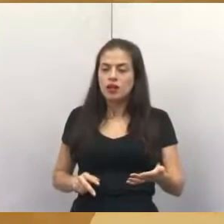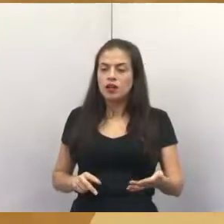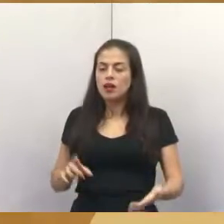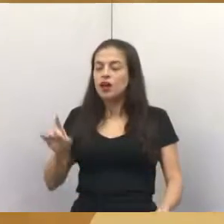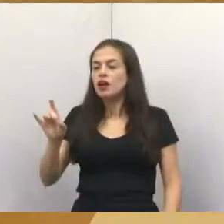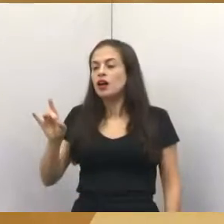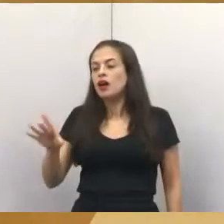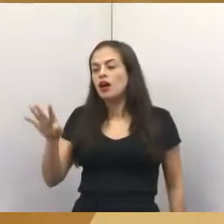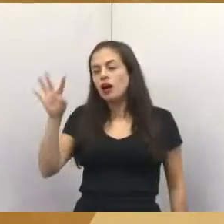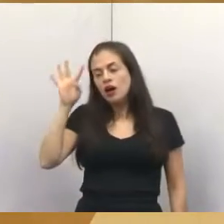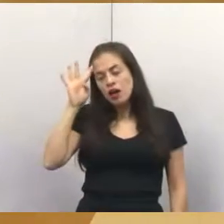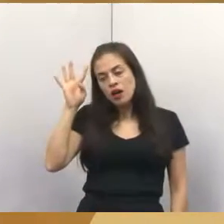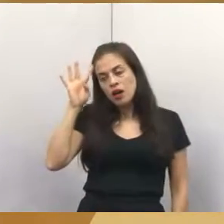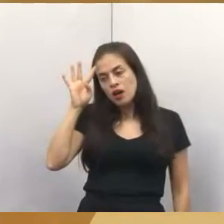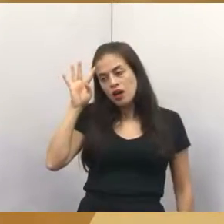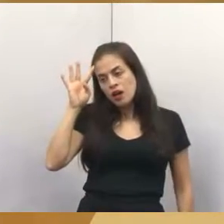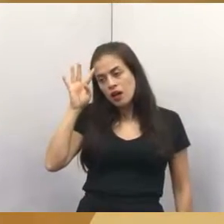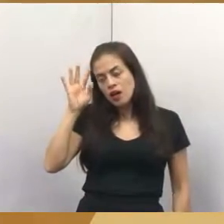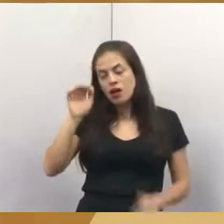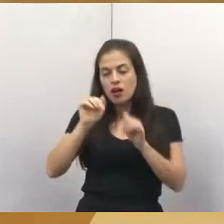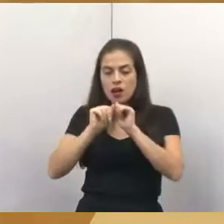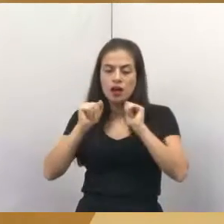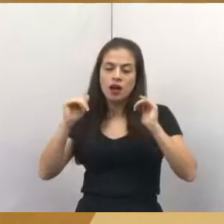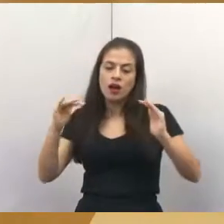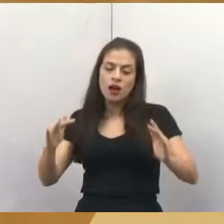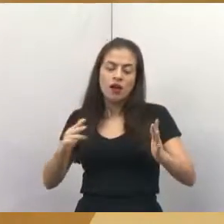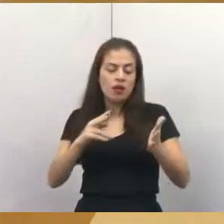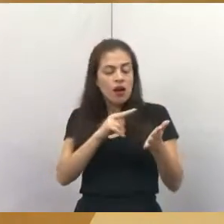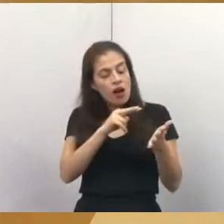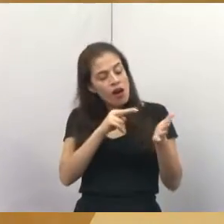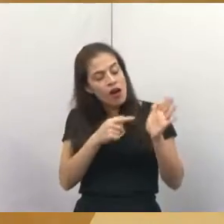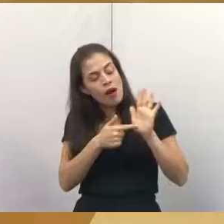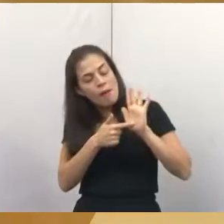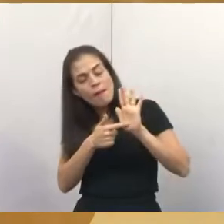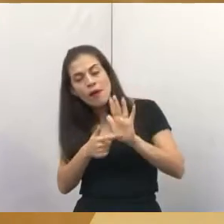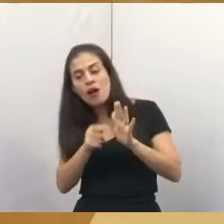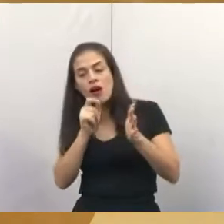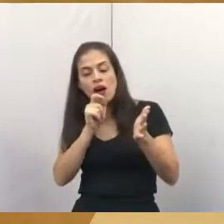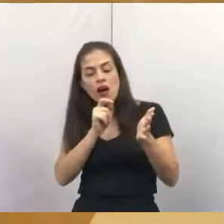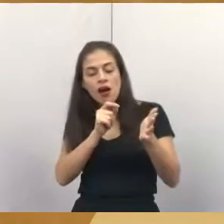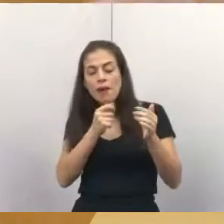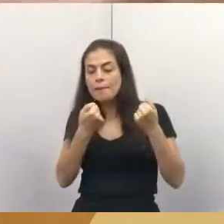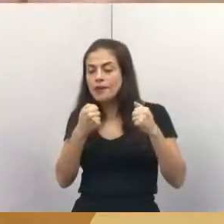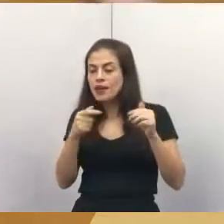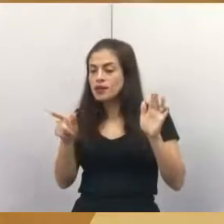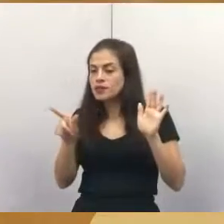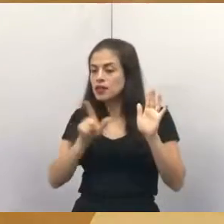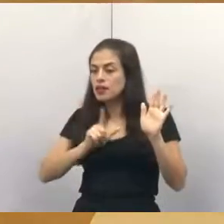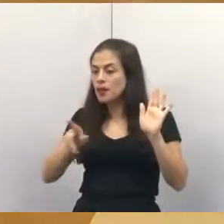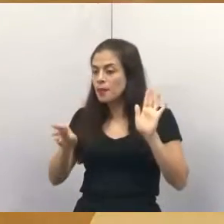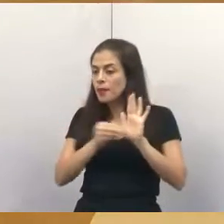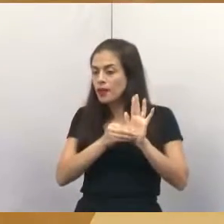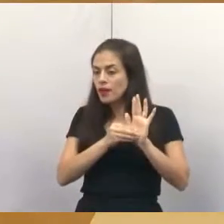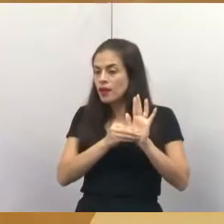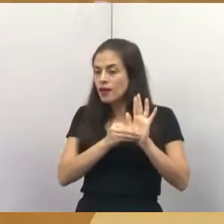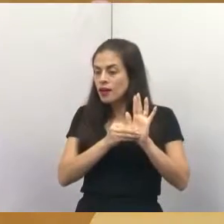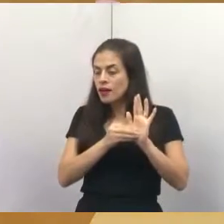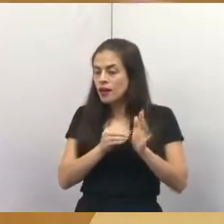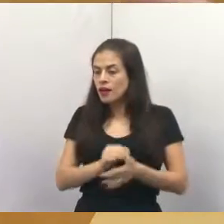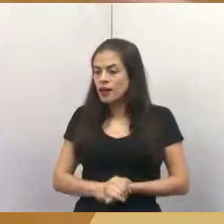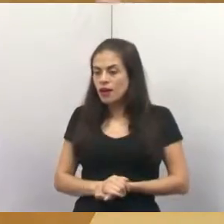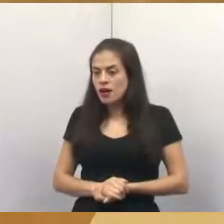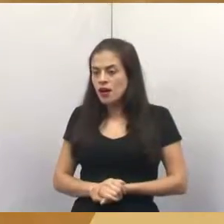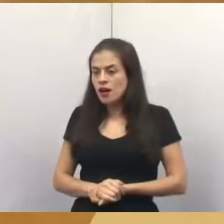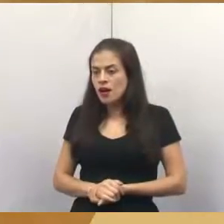dia da quarta-feira aparece aqui, os assessores mostram, vai lá e, aqui, ó, isso aqui tem para emenda, aí corre para fazer emenda.